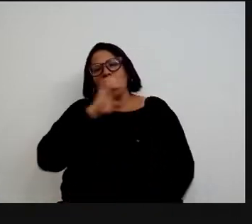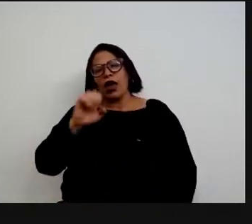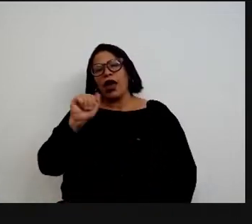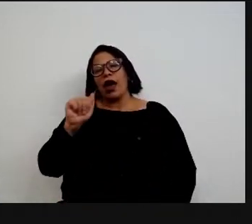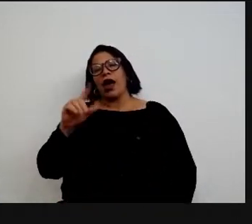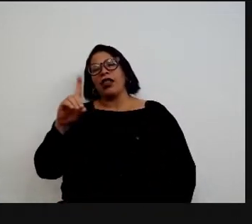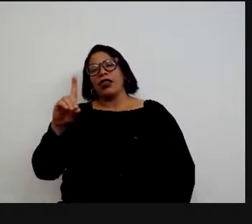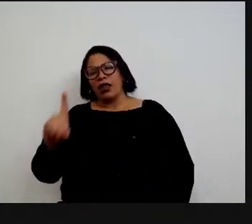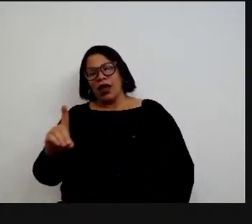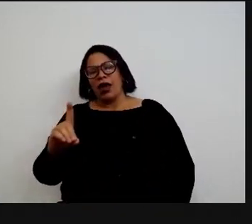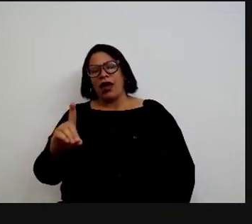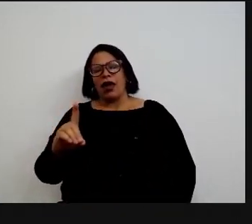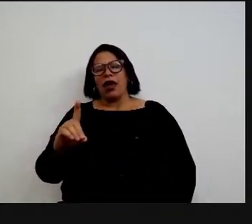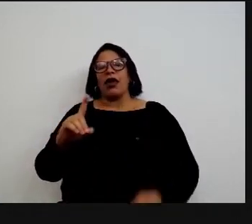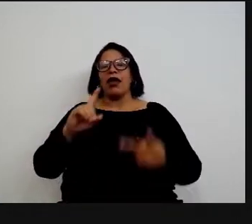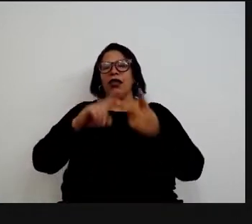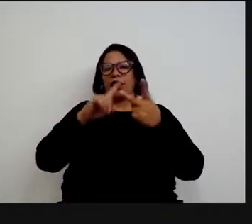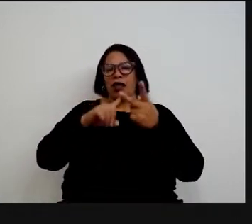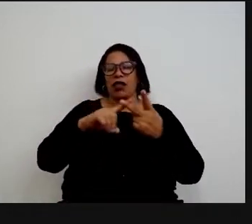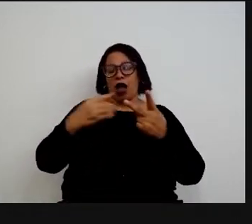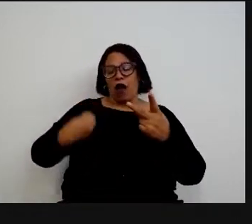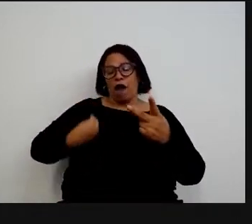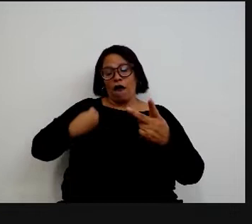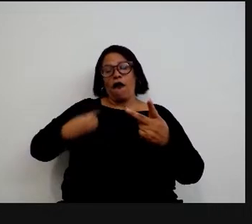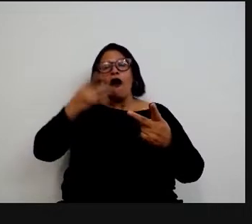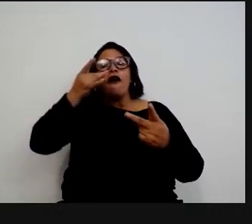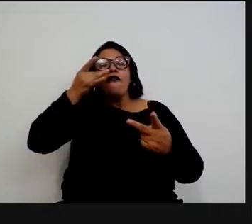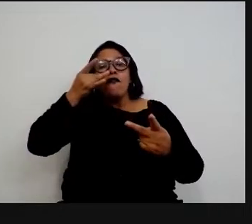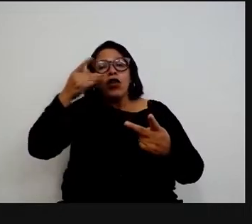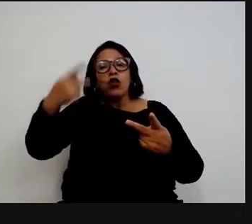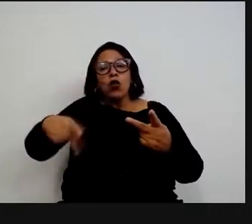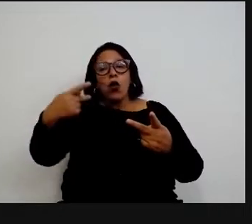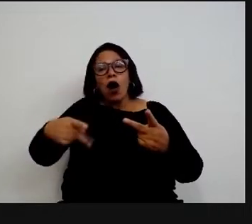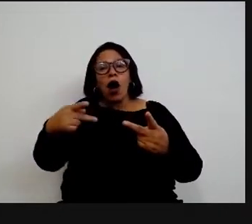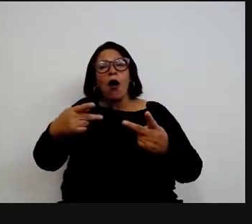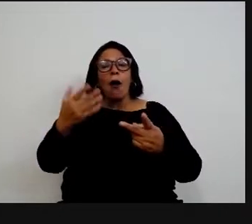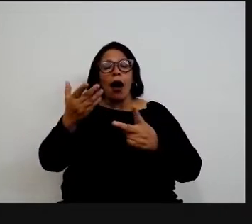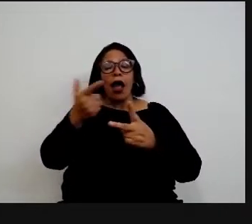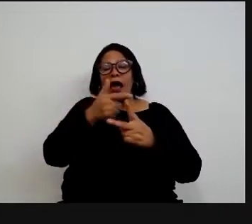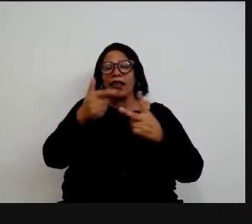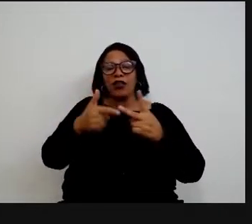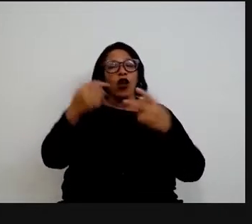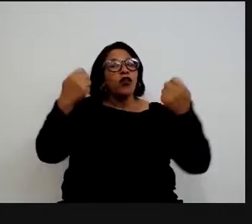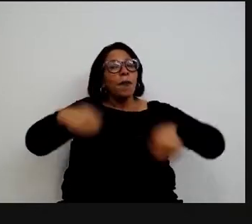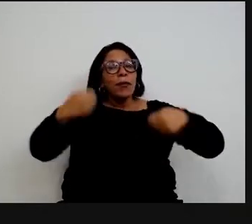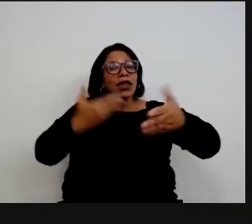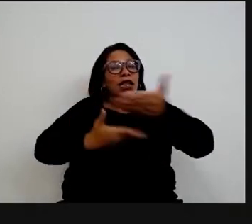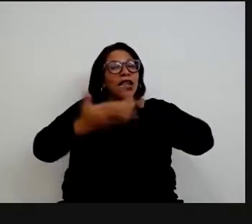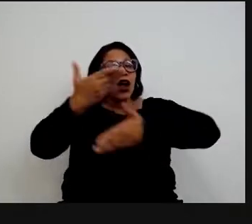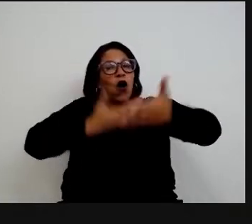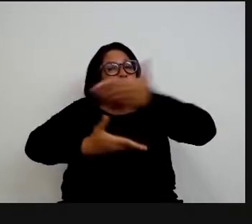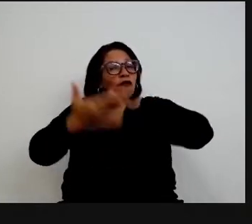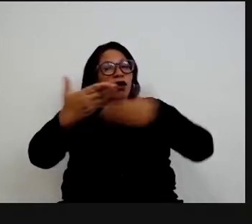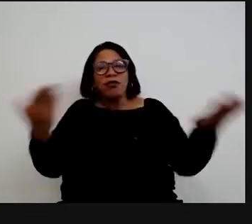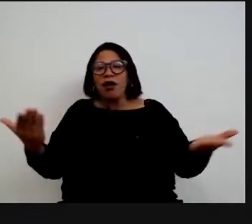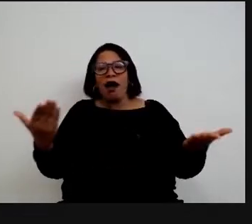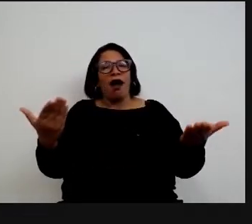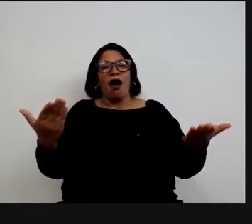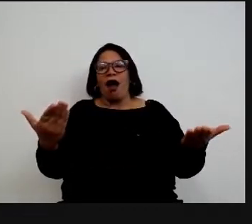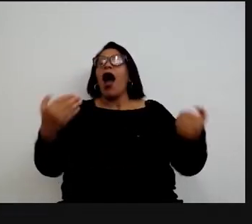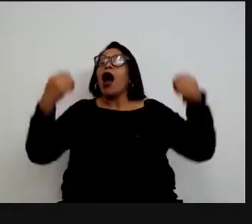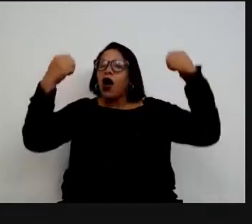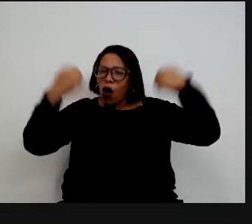EAD, de um lado, e coordenação do presencial, do outro lado, que não se conversam, isso não se cabe